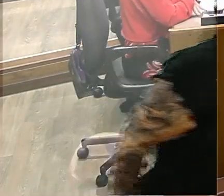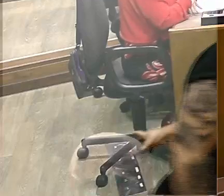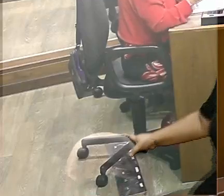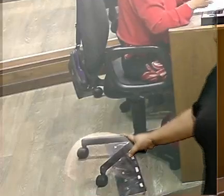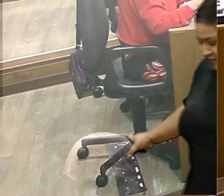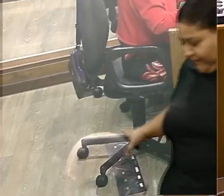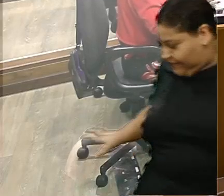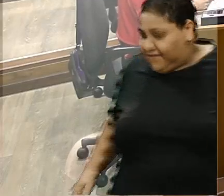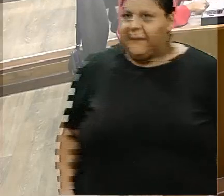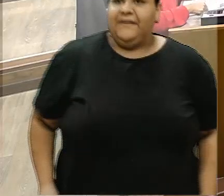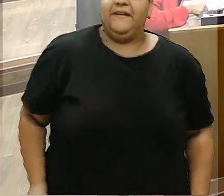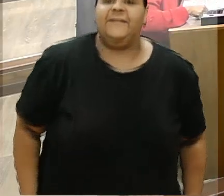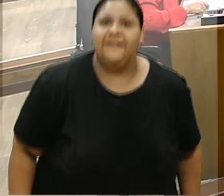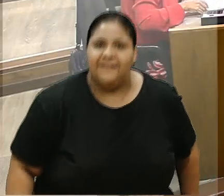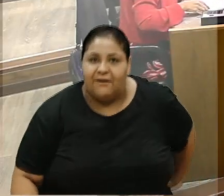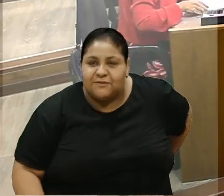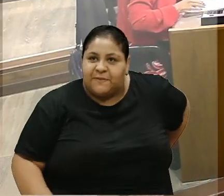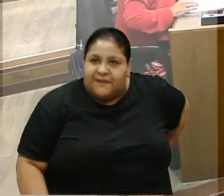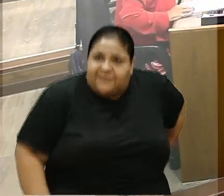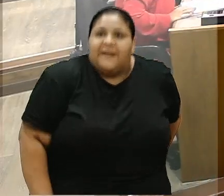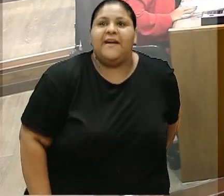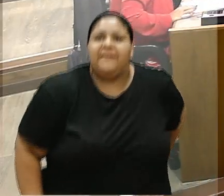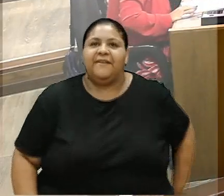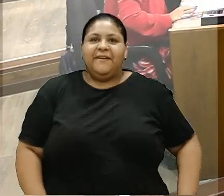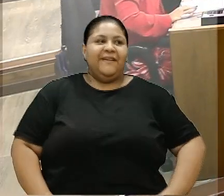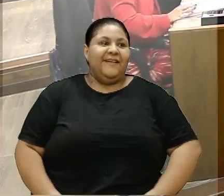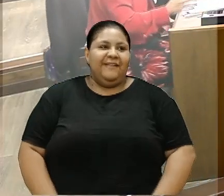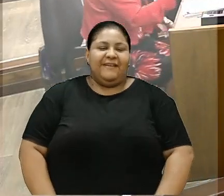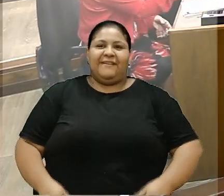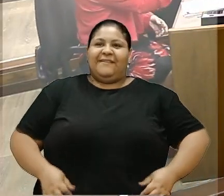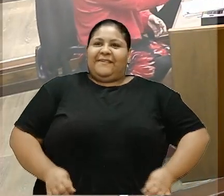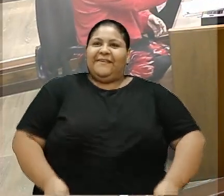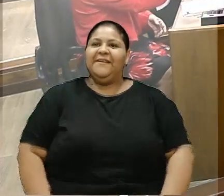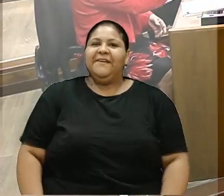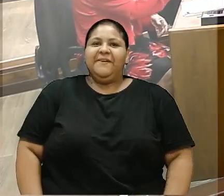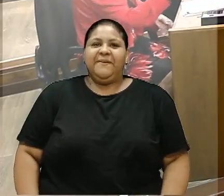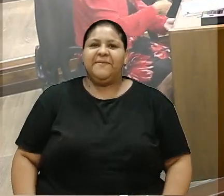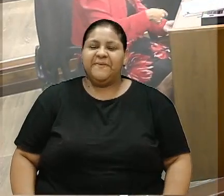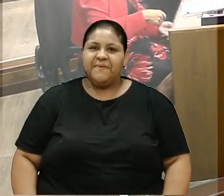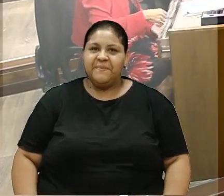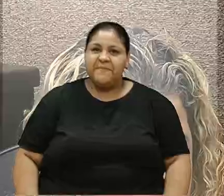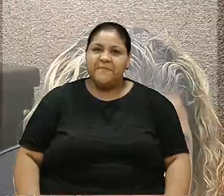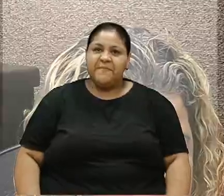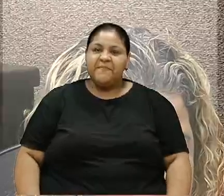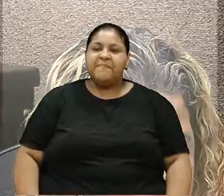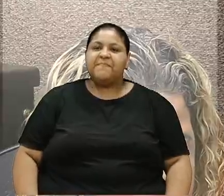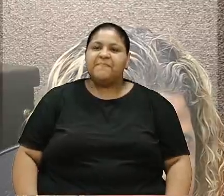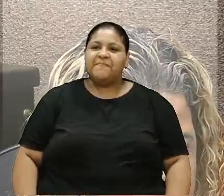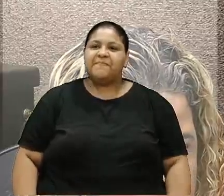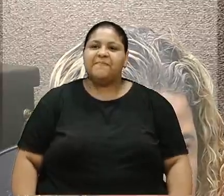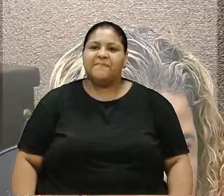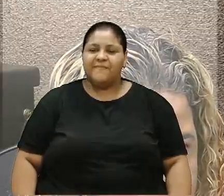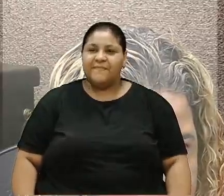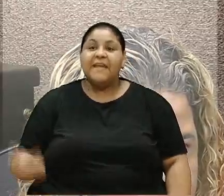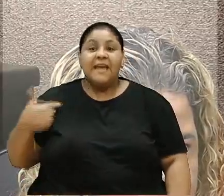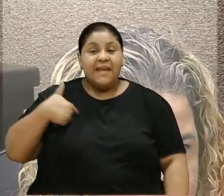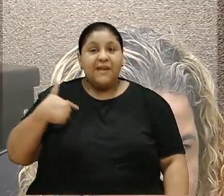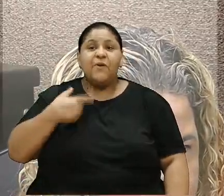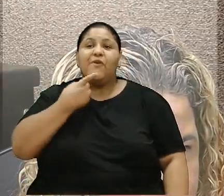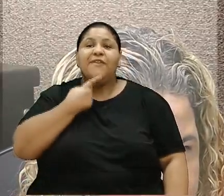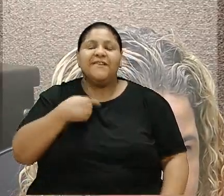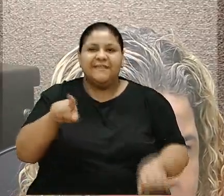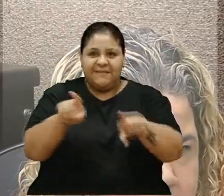Senhora presidente, queridos colegas, eu também me somo às falas dos colegas que me antecederam. E eu gostaria também